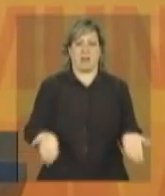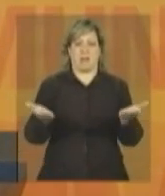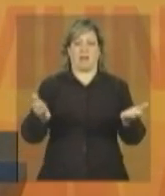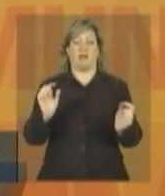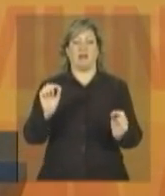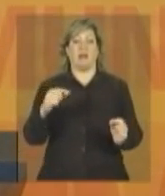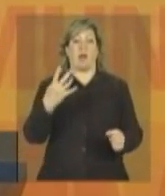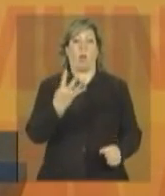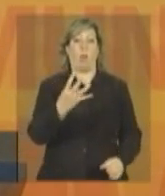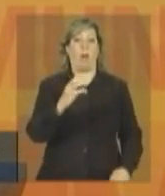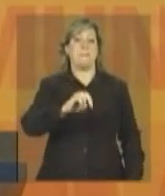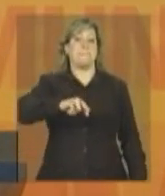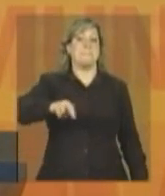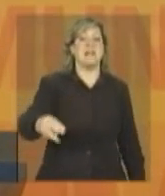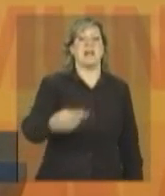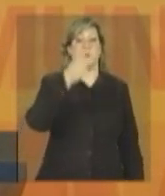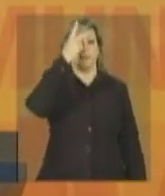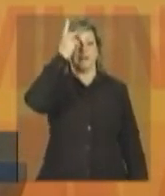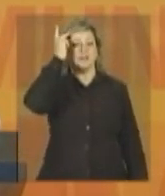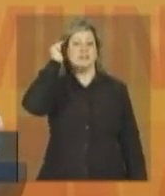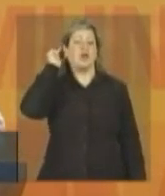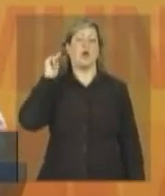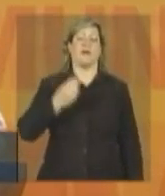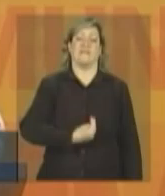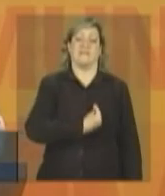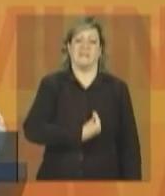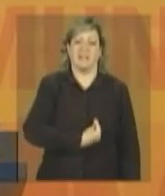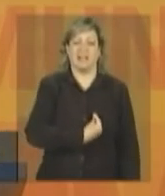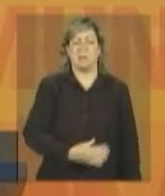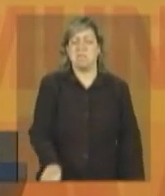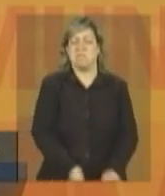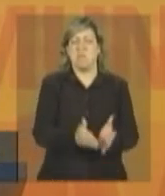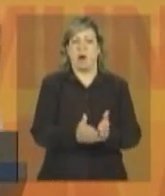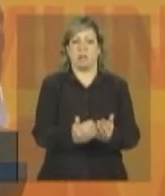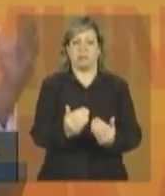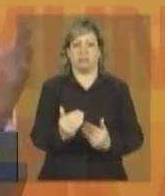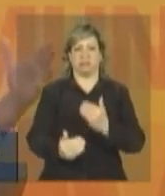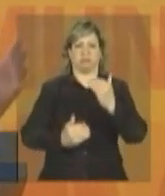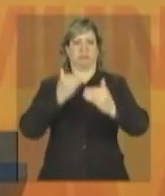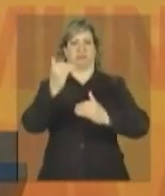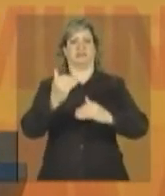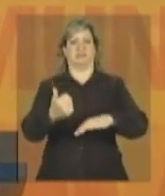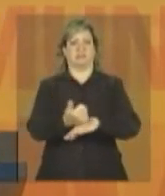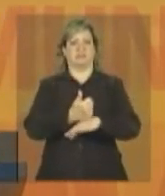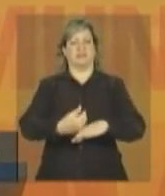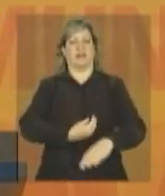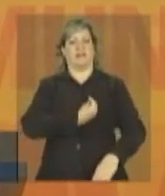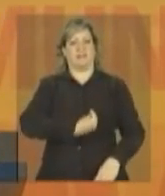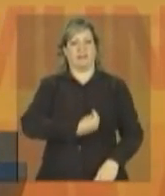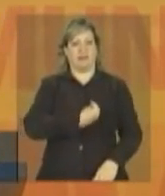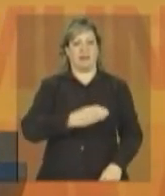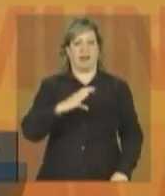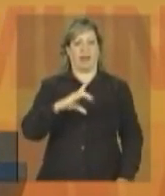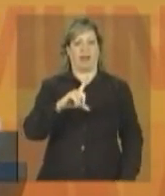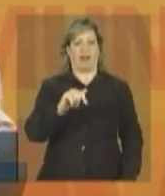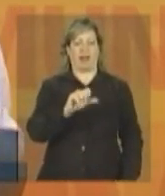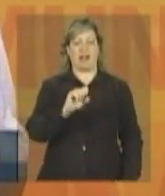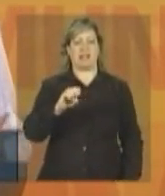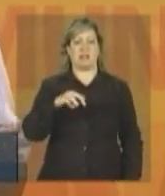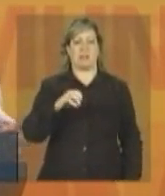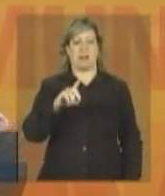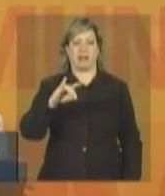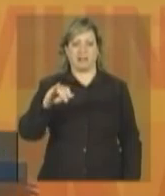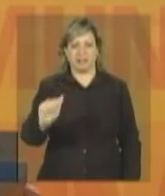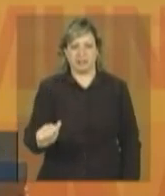40 milhões de pessoas da pobreza extrema, elevou essas pessoas à classe média,